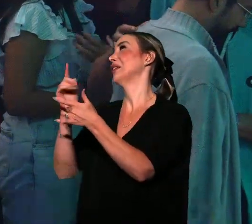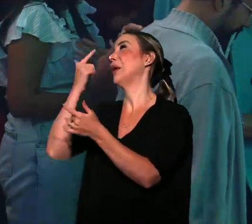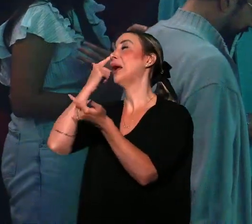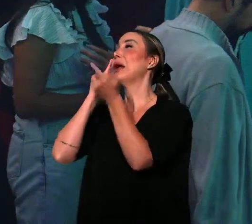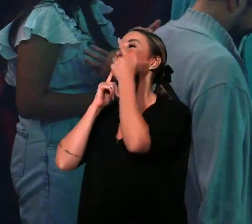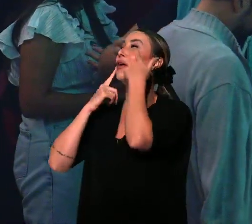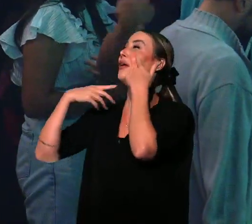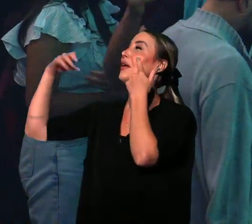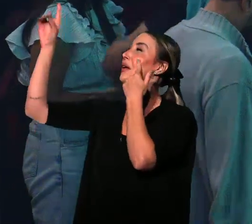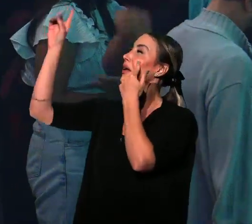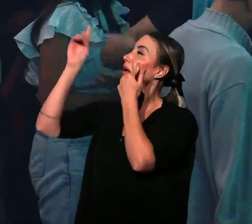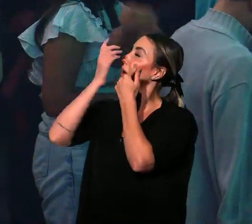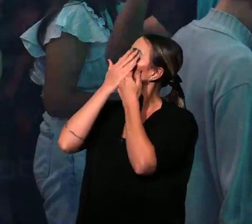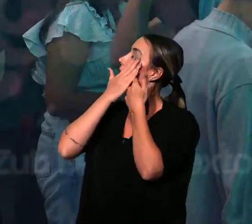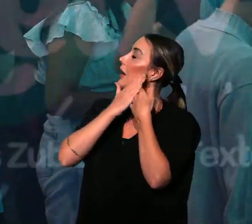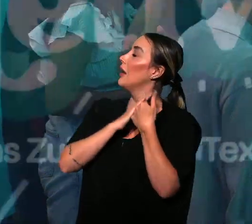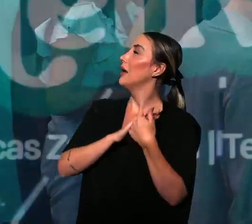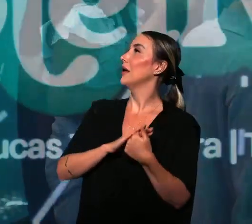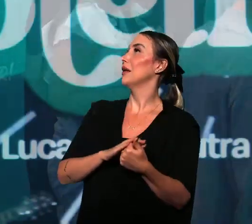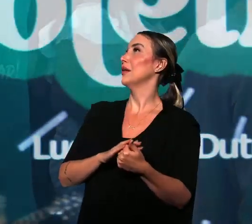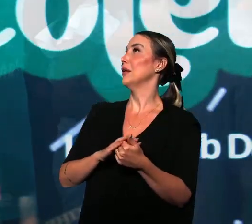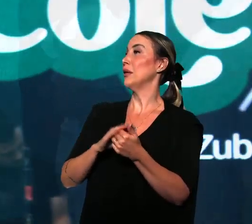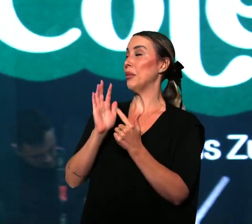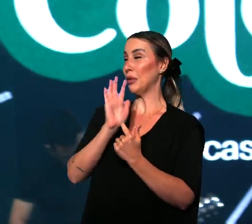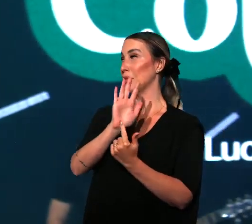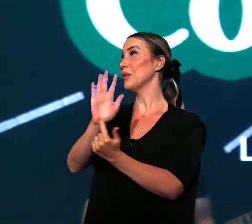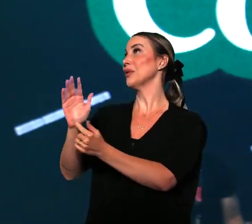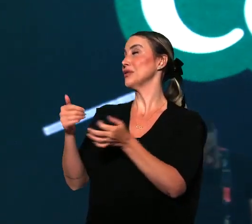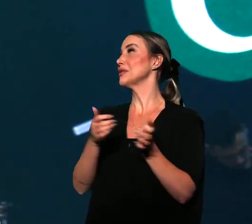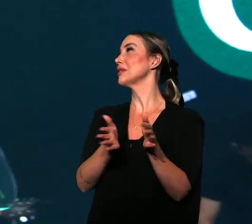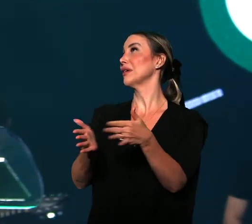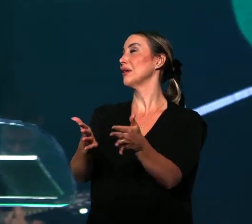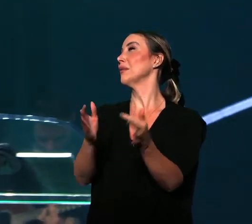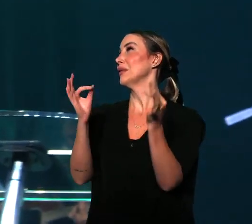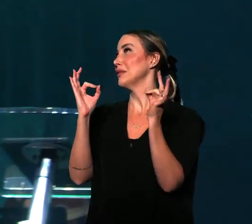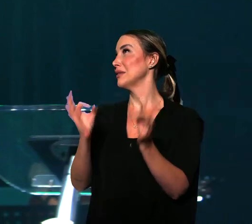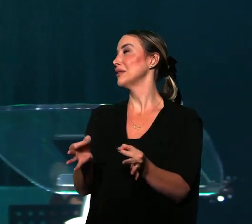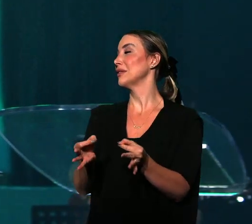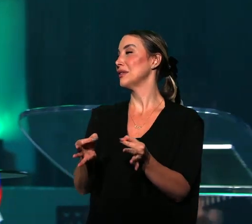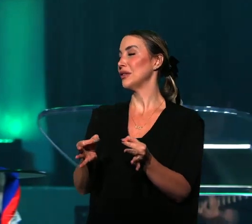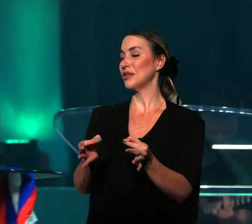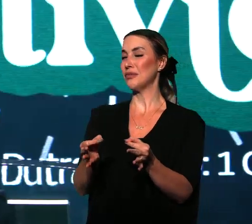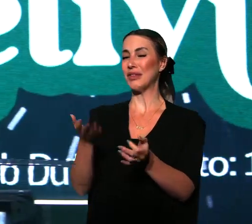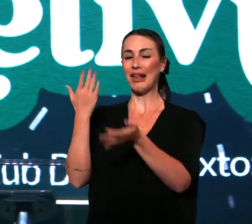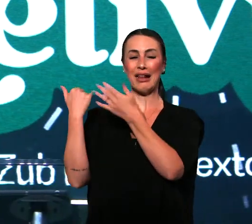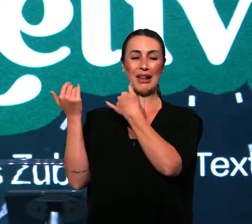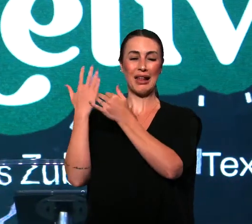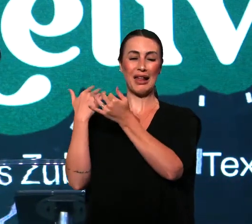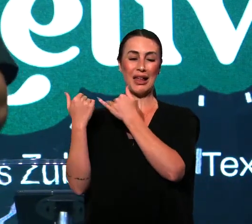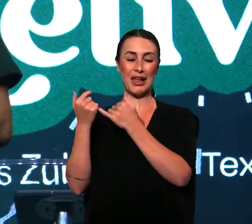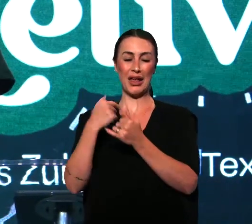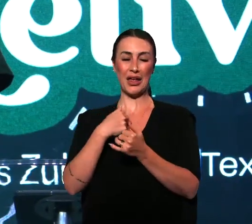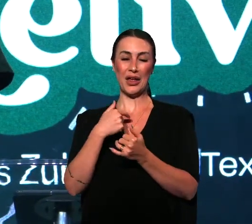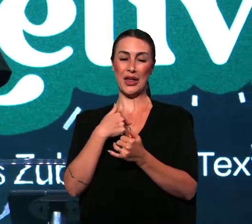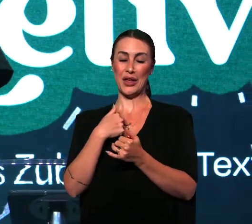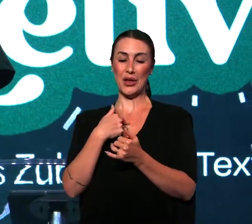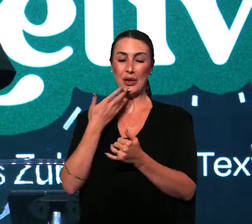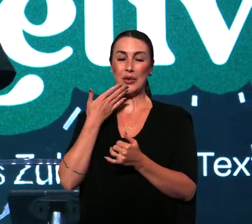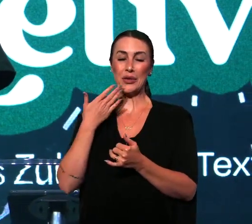vida. E sabe, quando eu era novo ainda, de idade, eu era alguém extremamente ansioso, extremamente